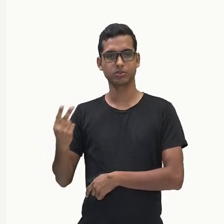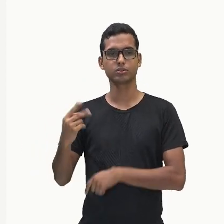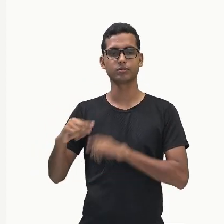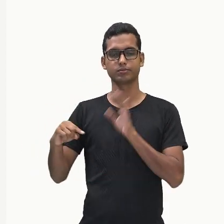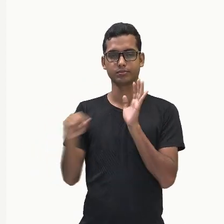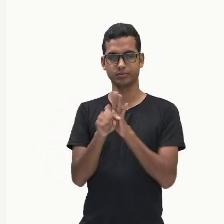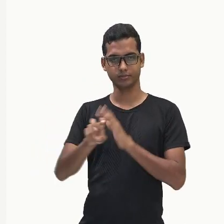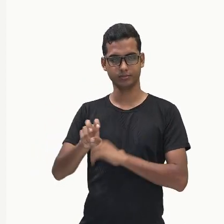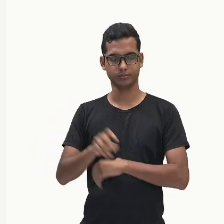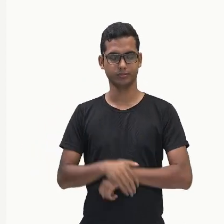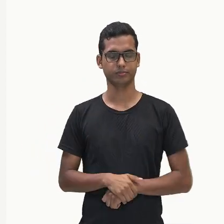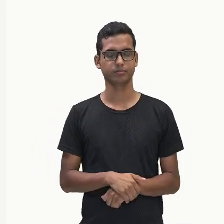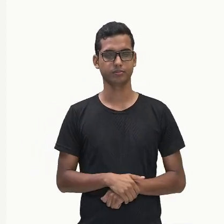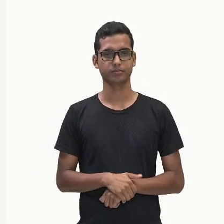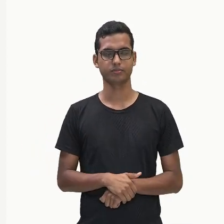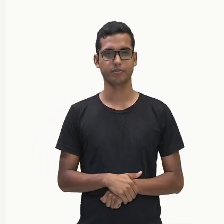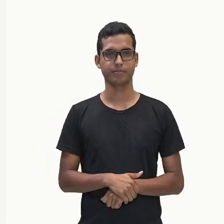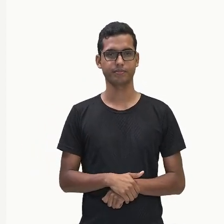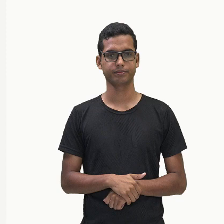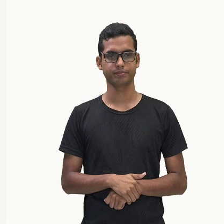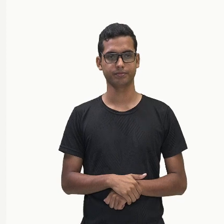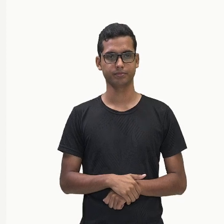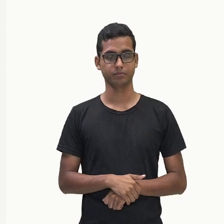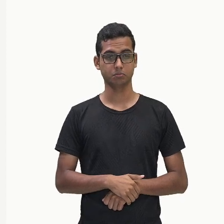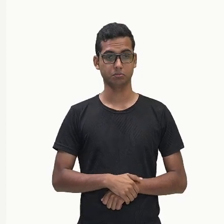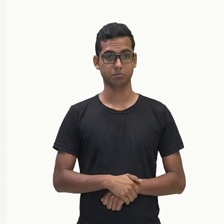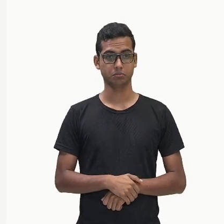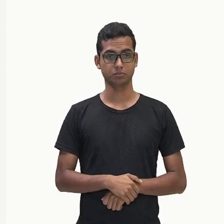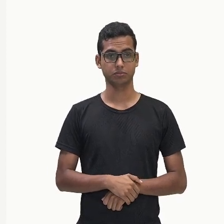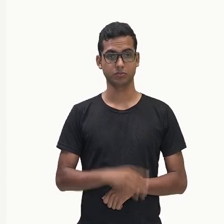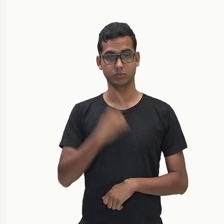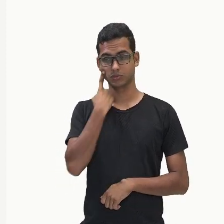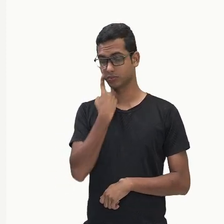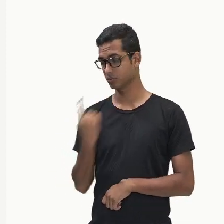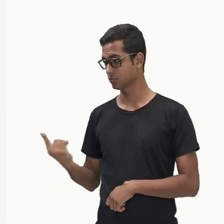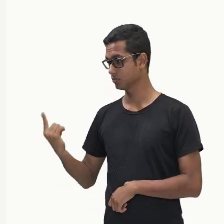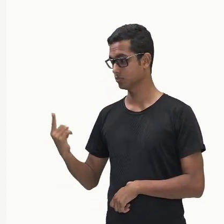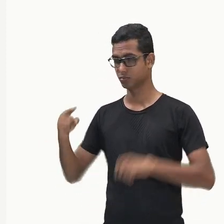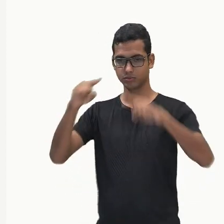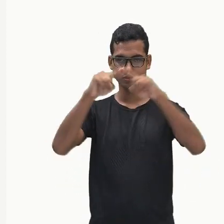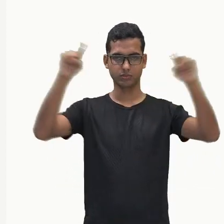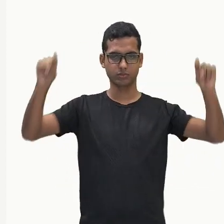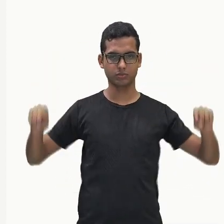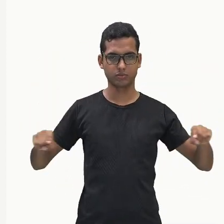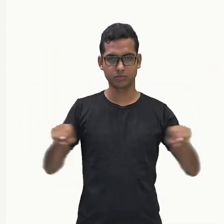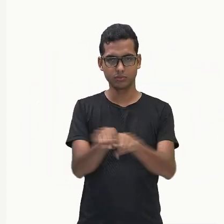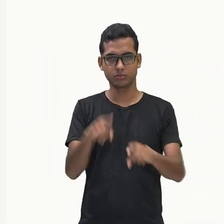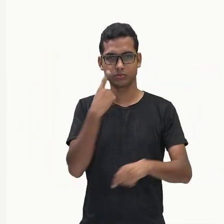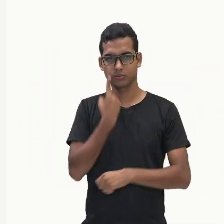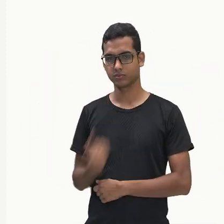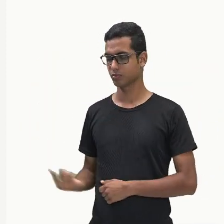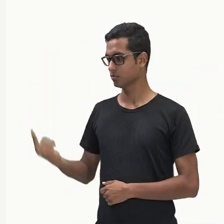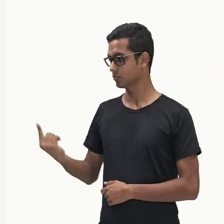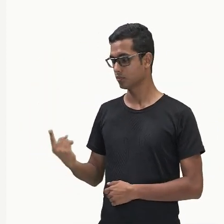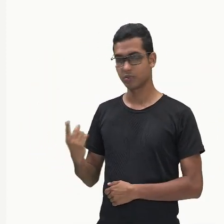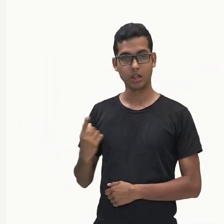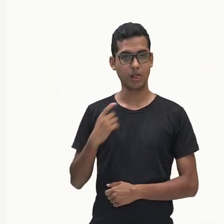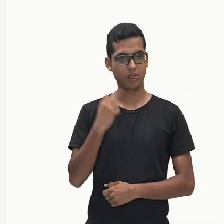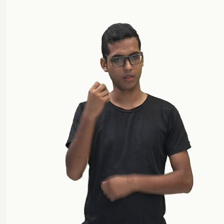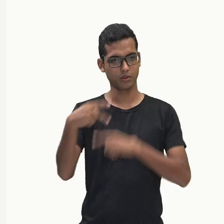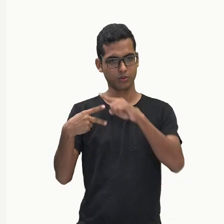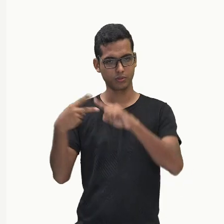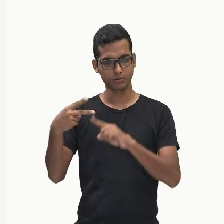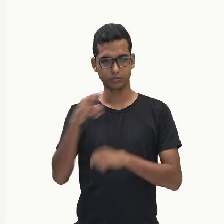tá? Então, essas aqui são as duas soluções da primeira, e x igual a 1 é a